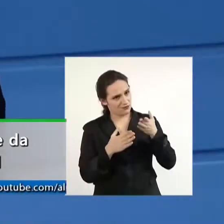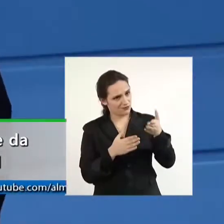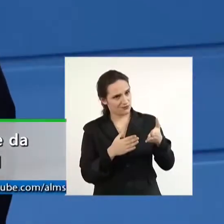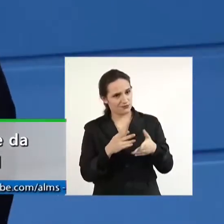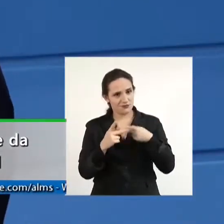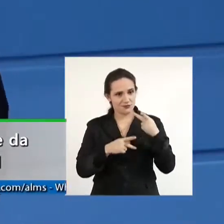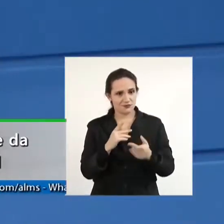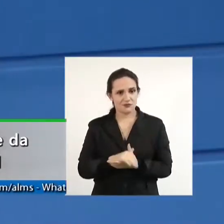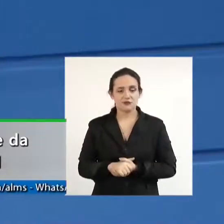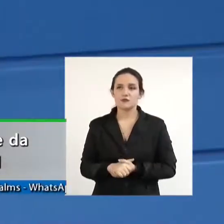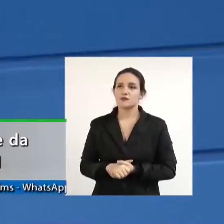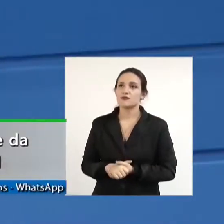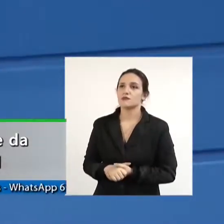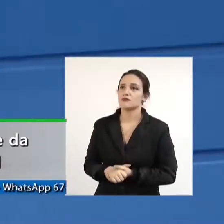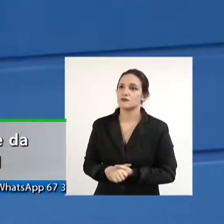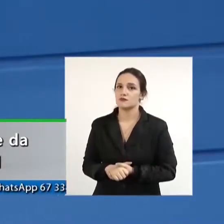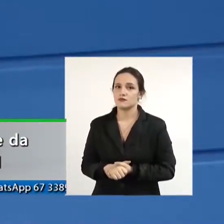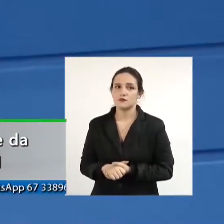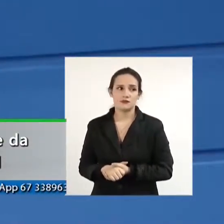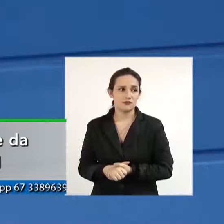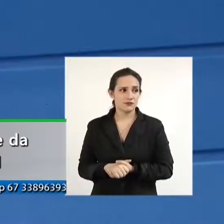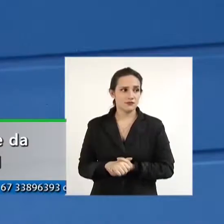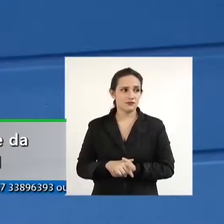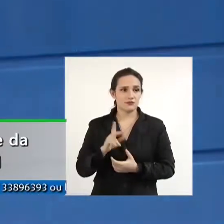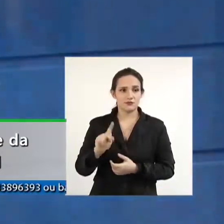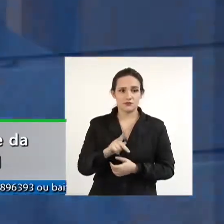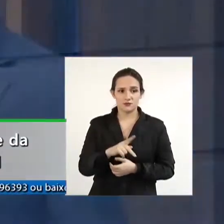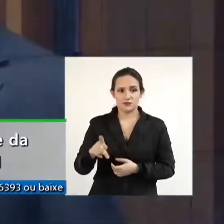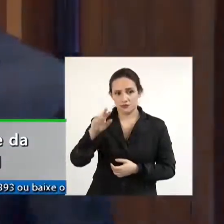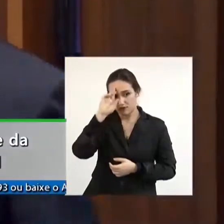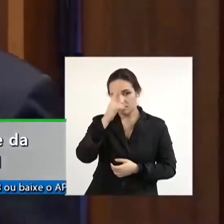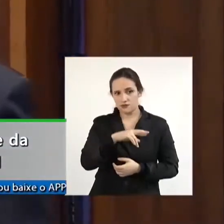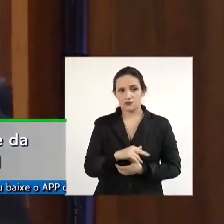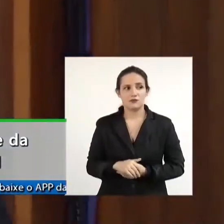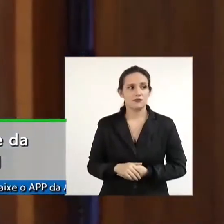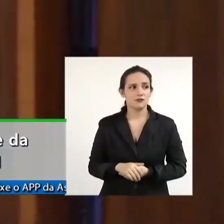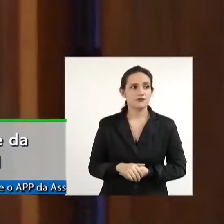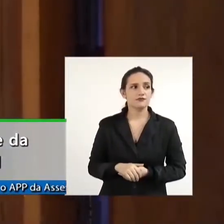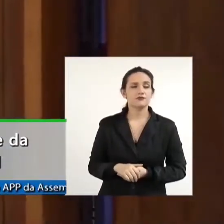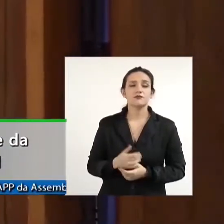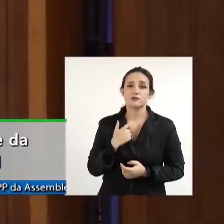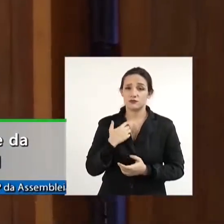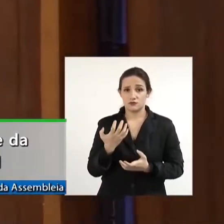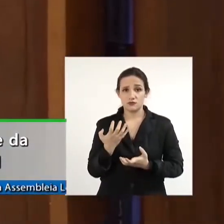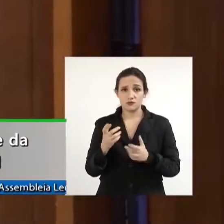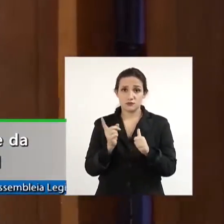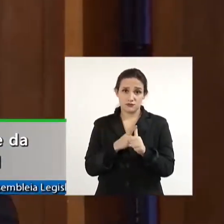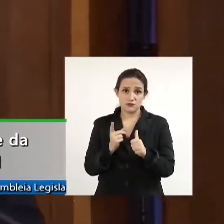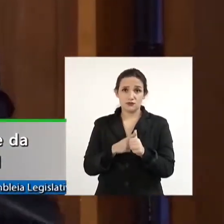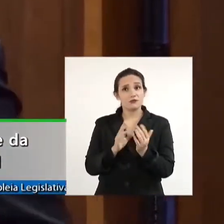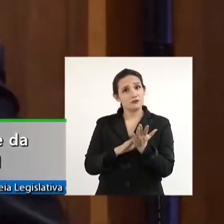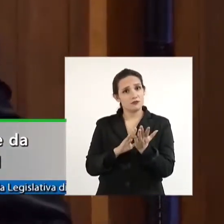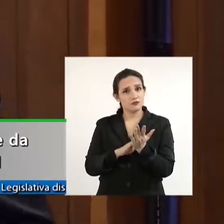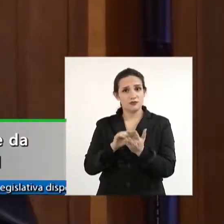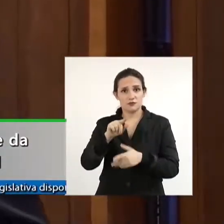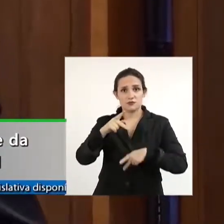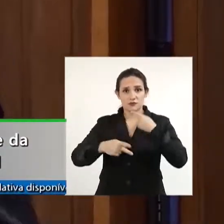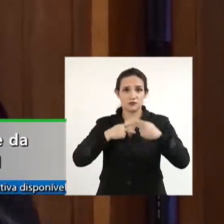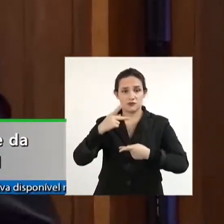Estado. Deputado professor Rinaldo, primeiramente eu quero parabenizar Vossa Excelência pelo